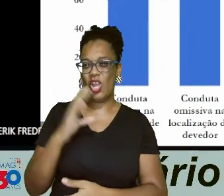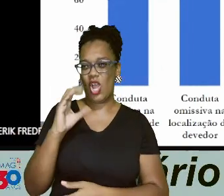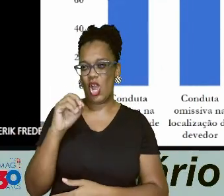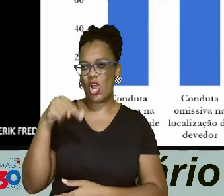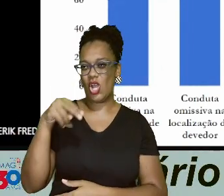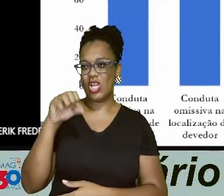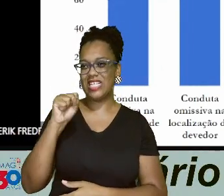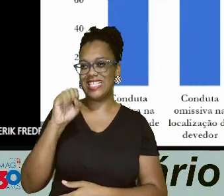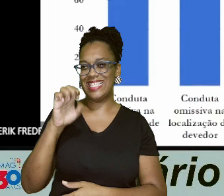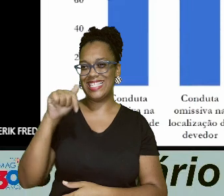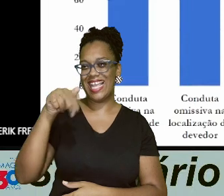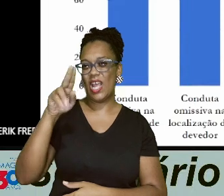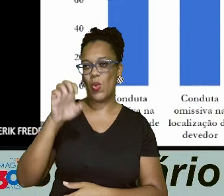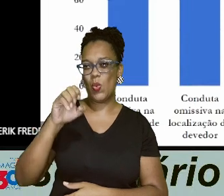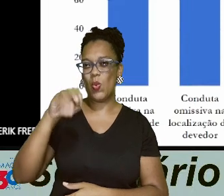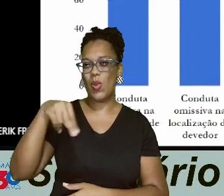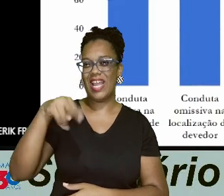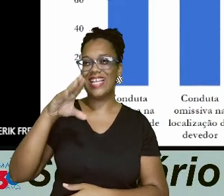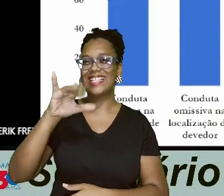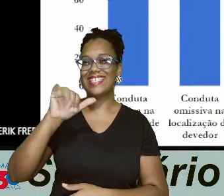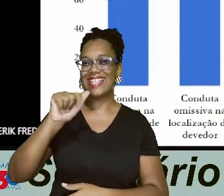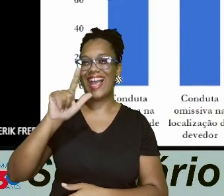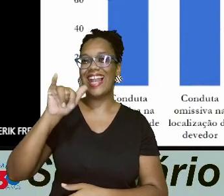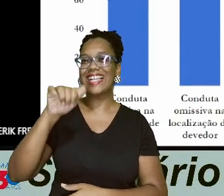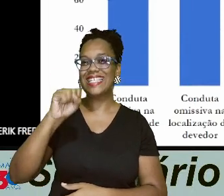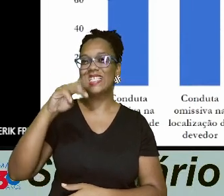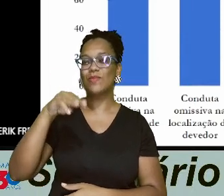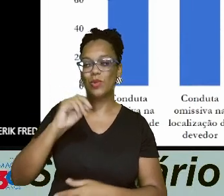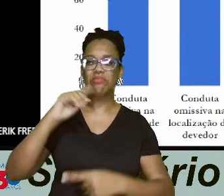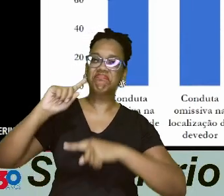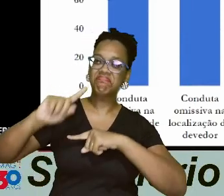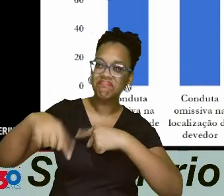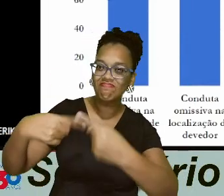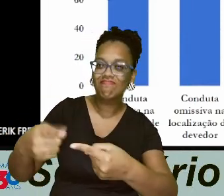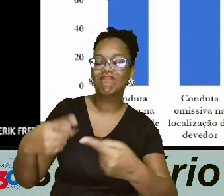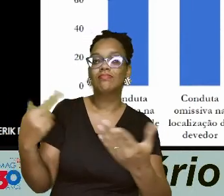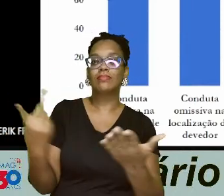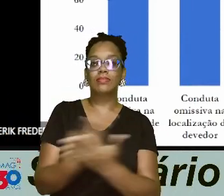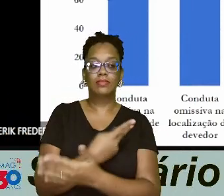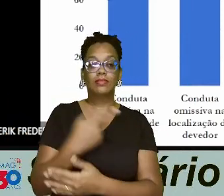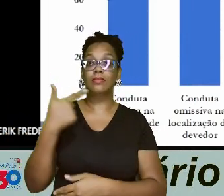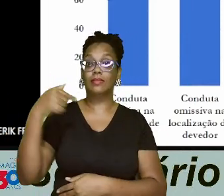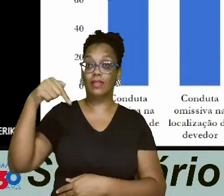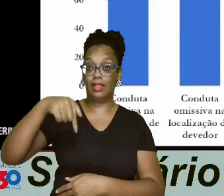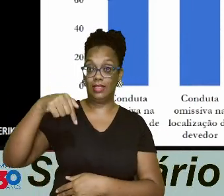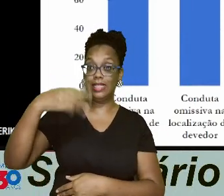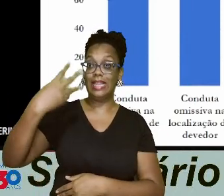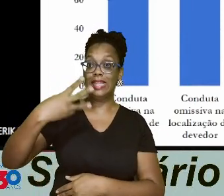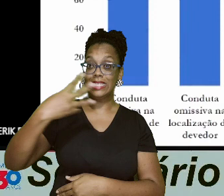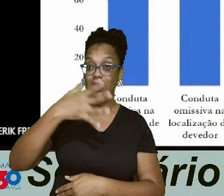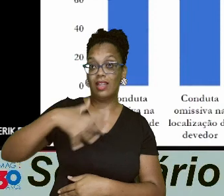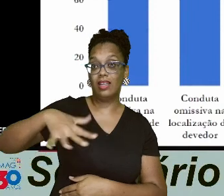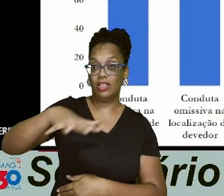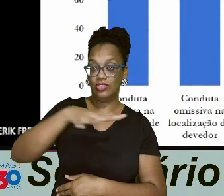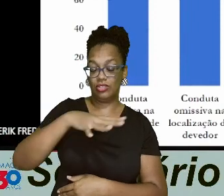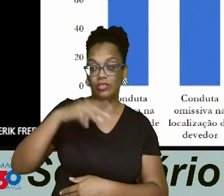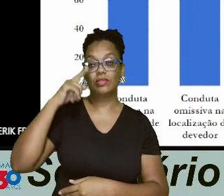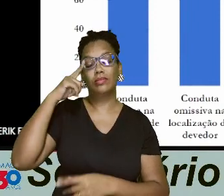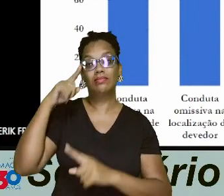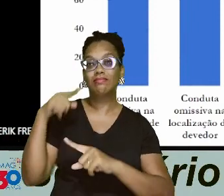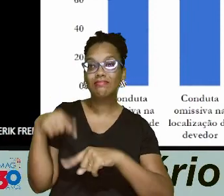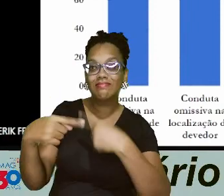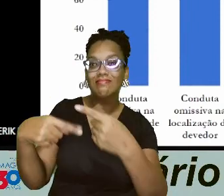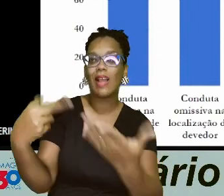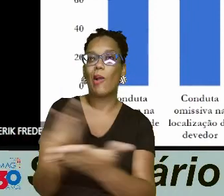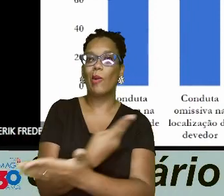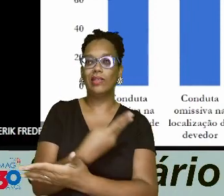desse precedente vinculante, e aparentemente aqui na terceira região, né, esse consequencialismo foi